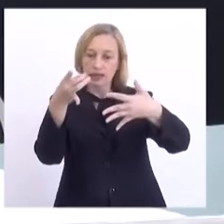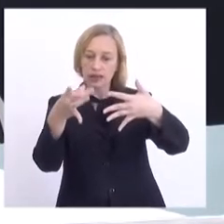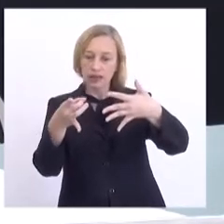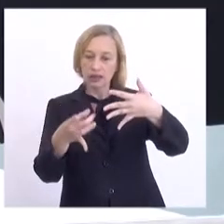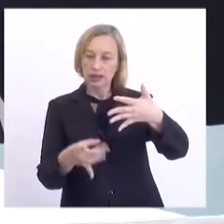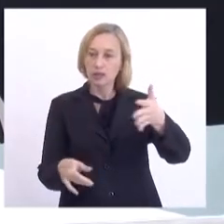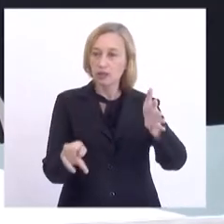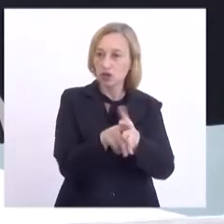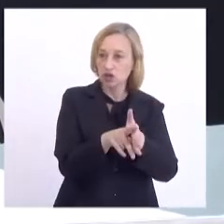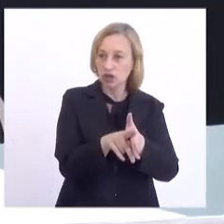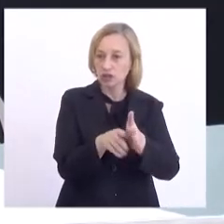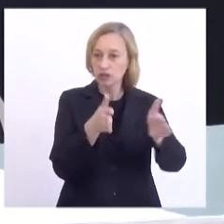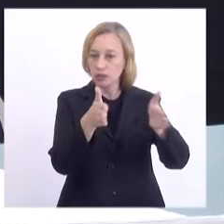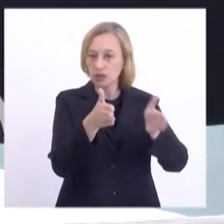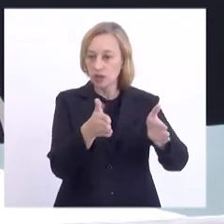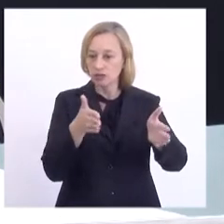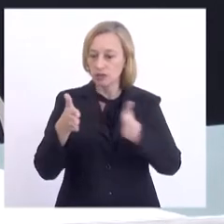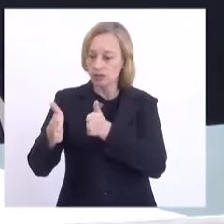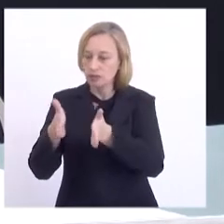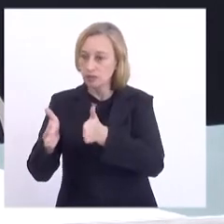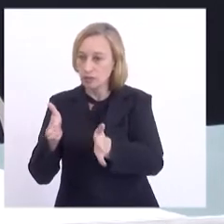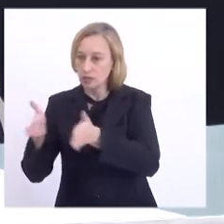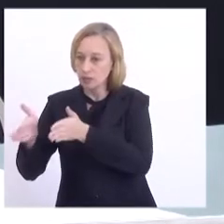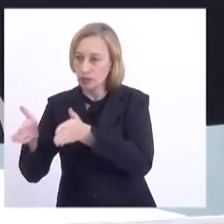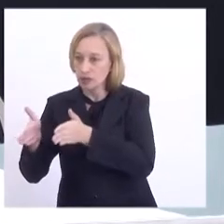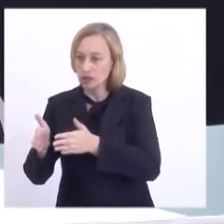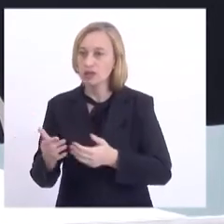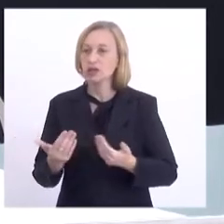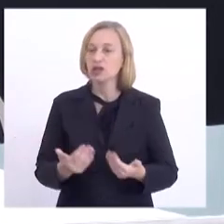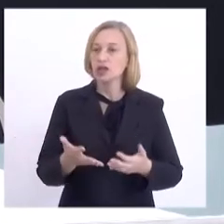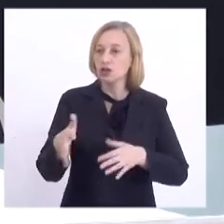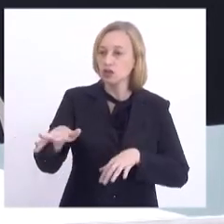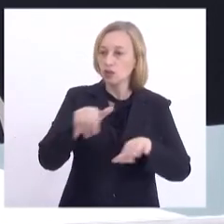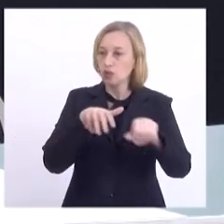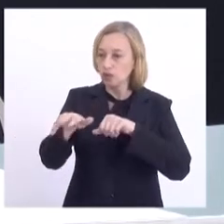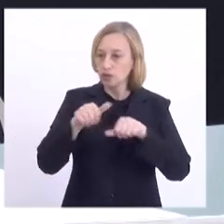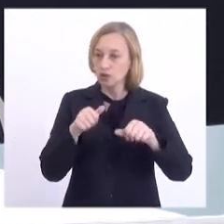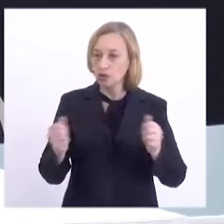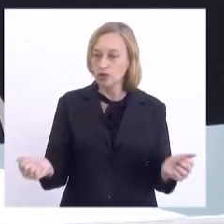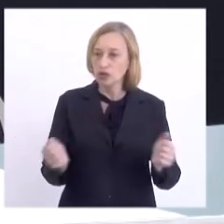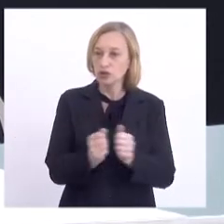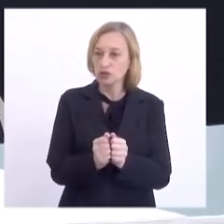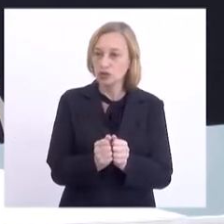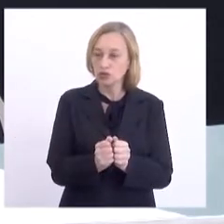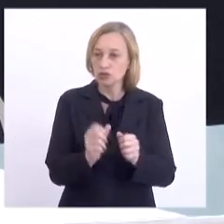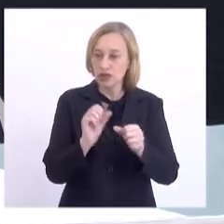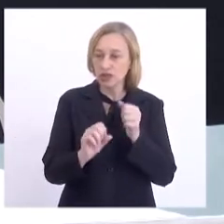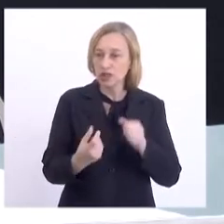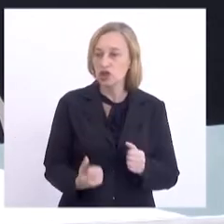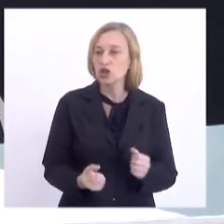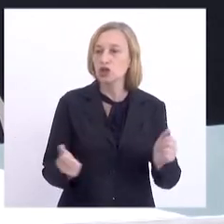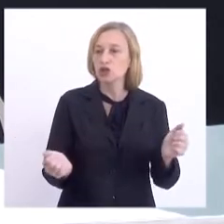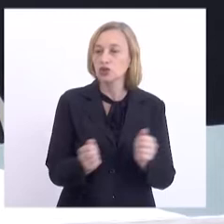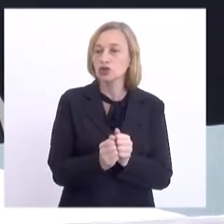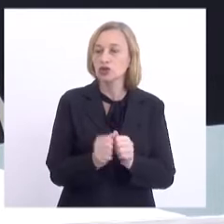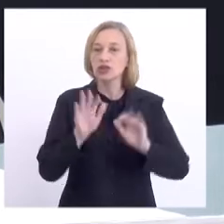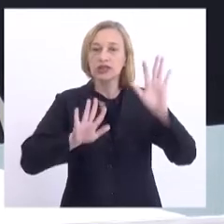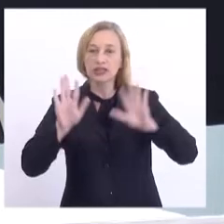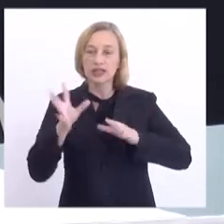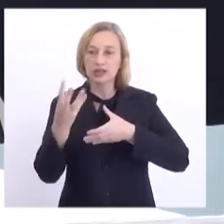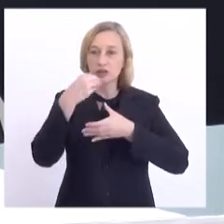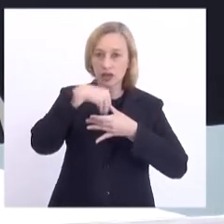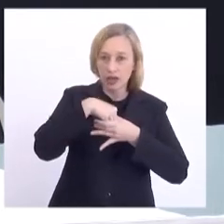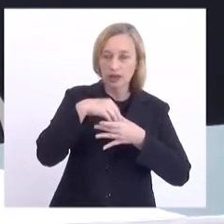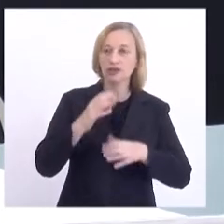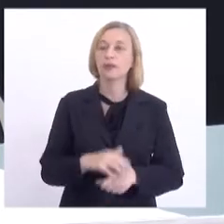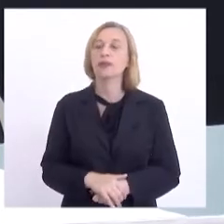projeto tem seu cronograma então tem a fase a gente chamou para padronizar junto com a Controladoria a fase licitatória interna